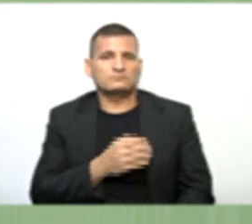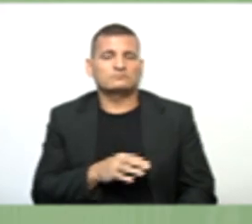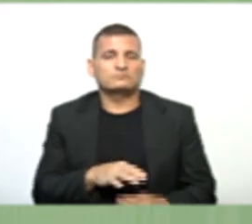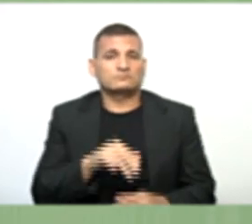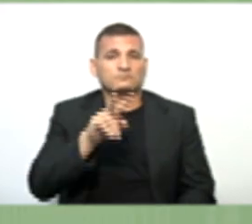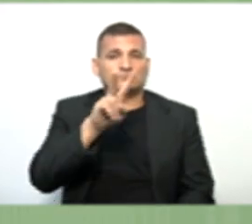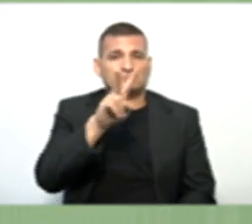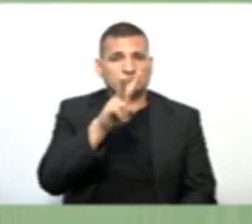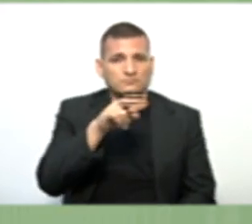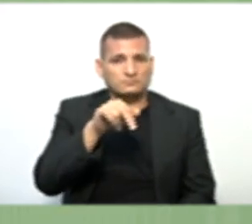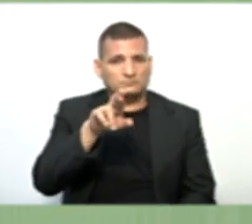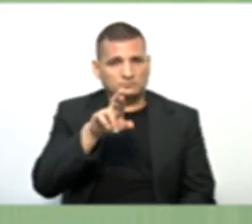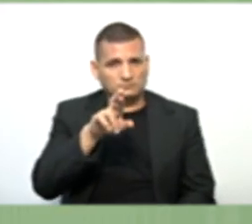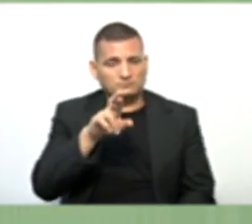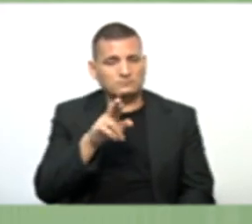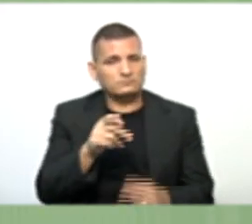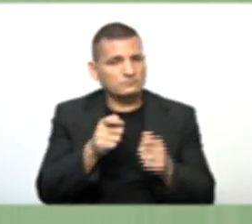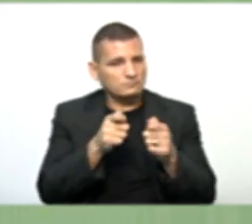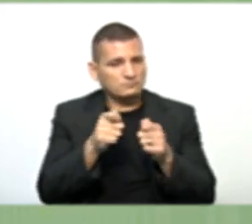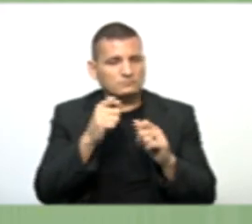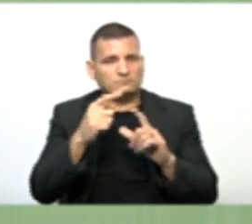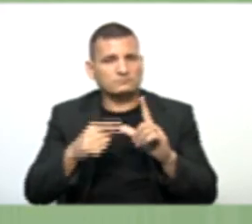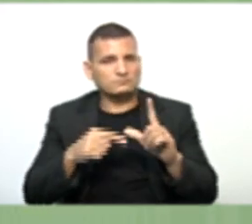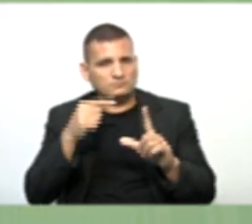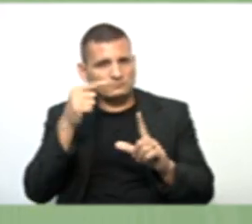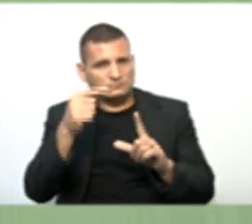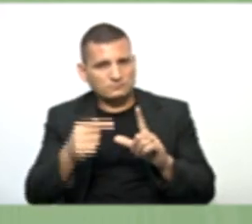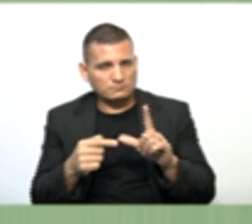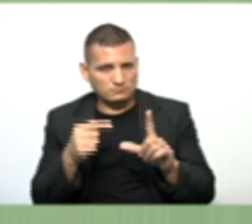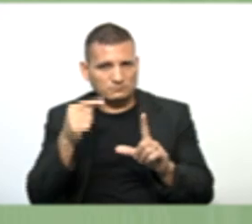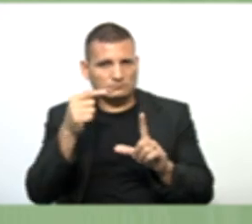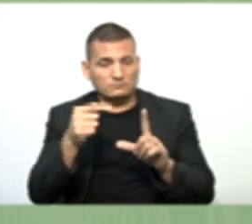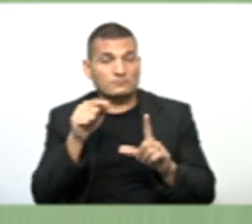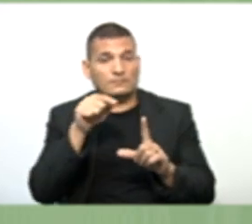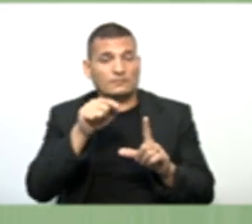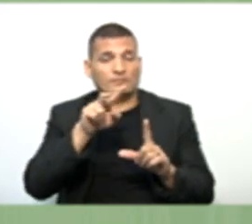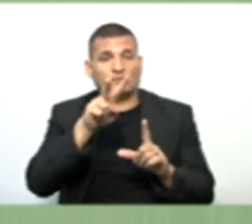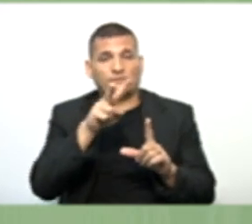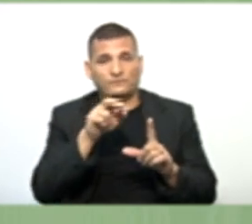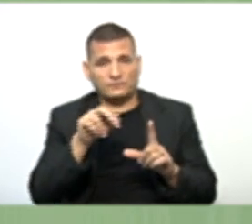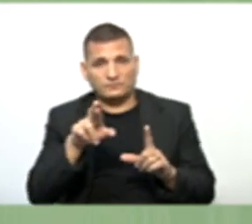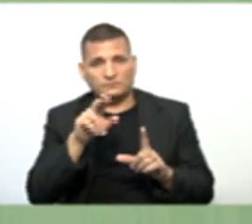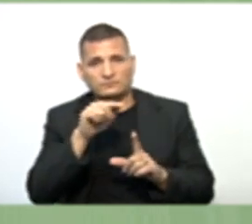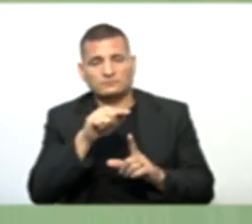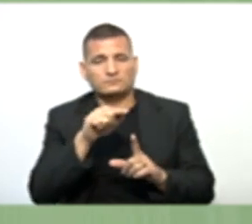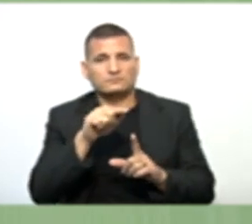a variável que controla o laço, que essa variável deve ser